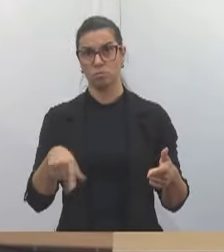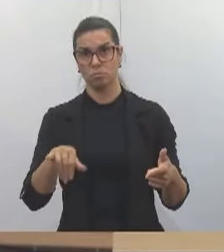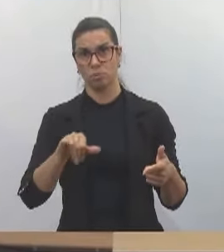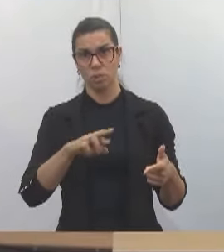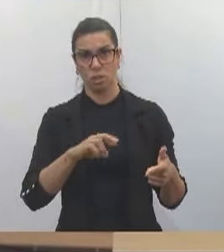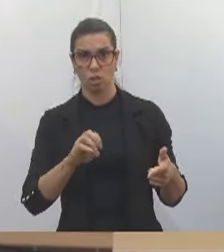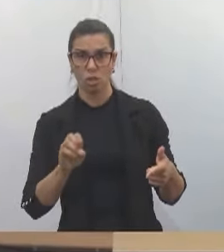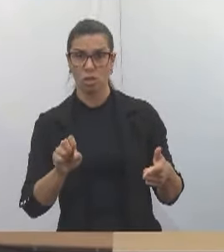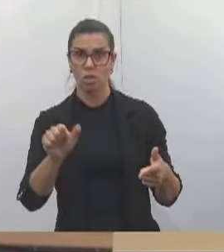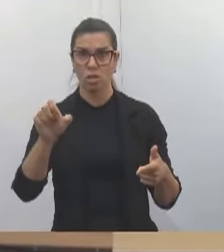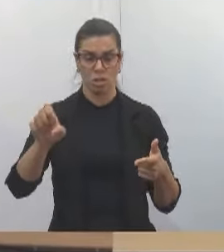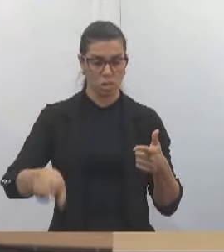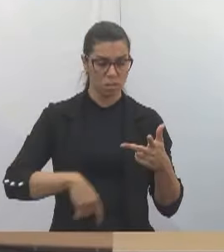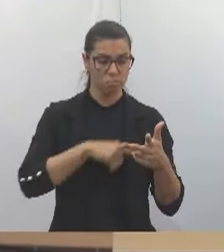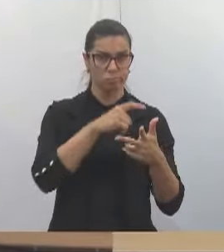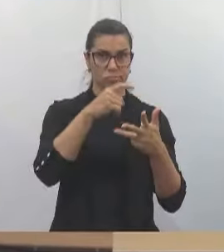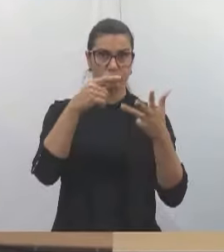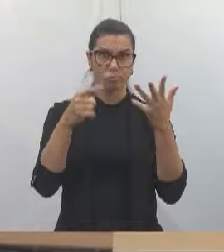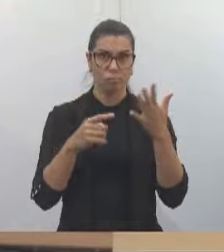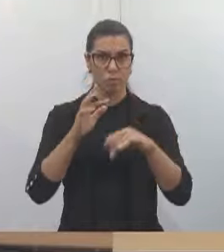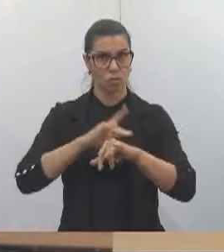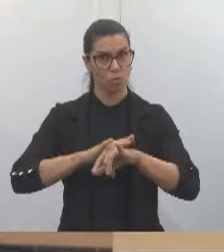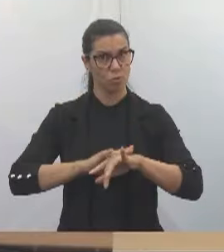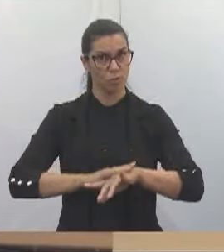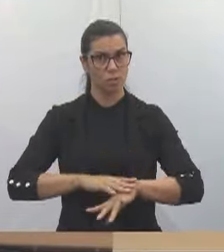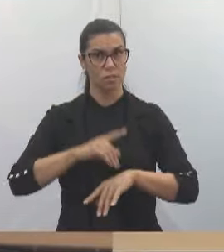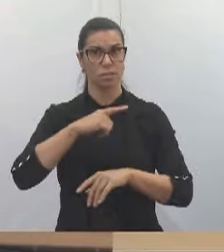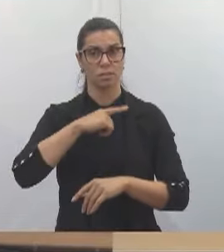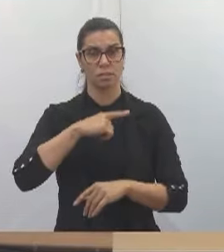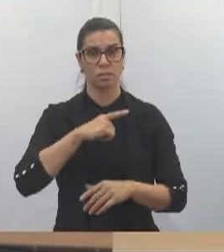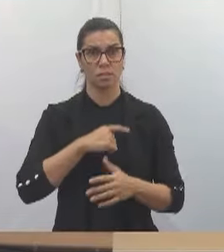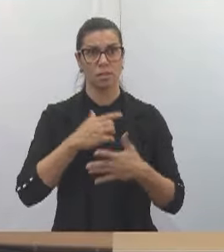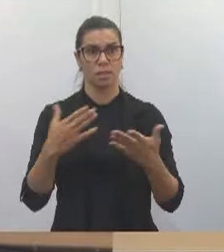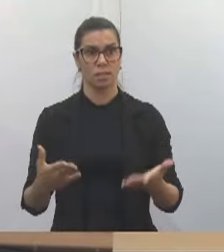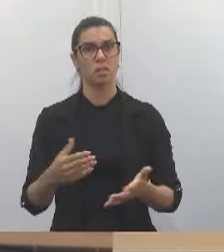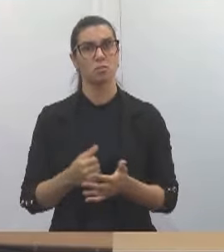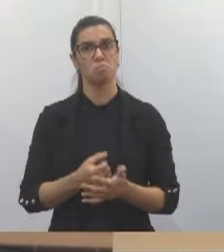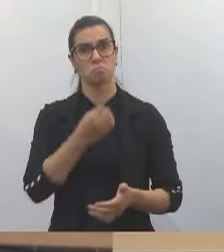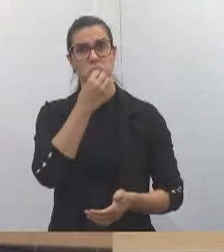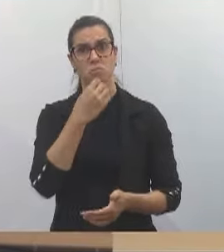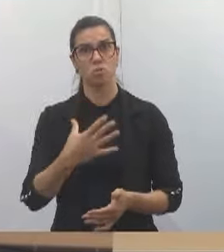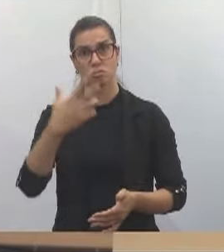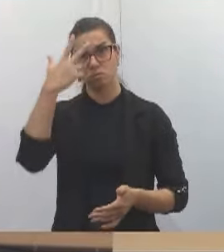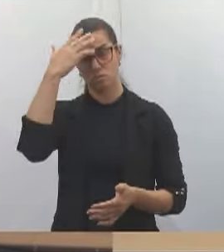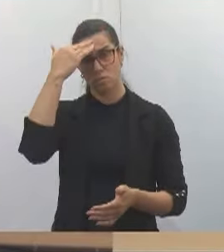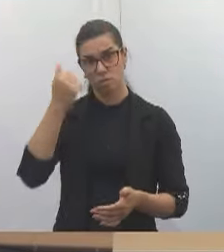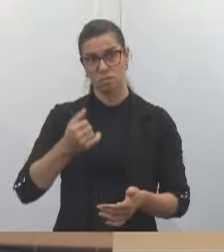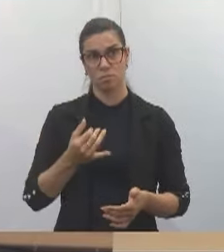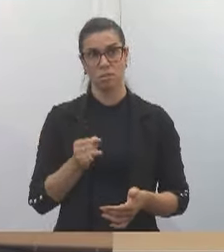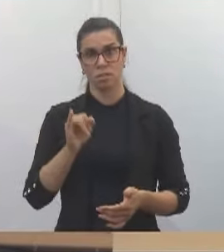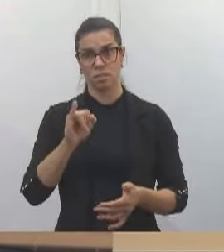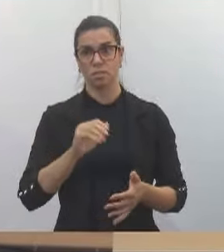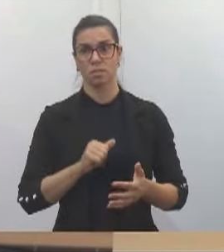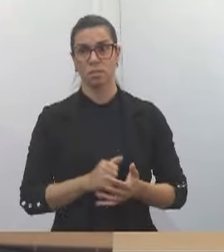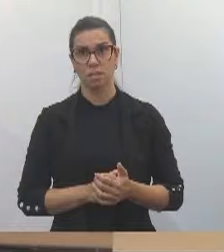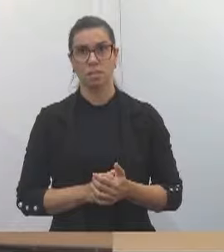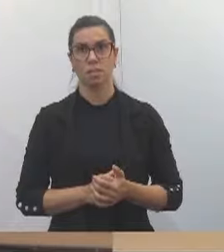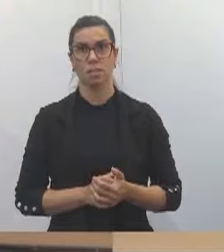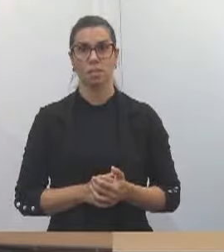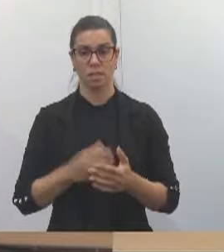leishmaniose, tá? Então, veja bem, seria de bom tom, sim, poderá os